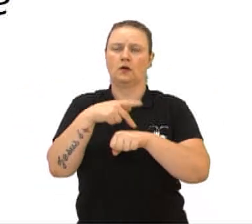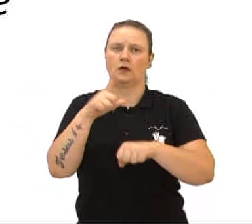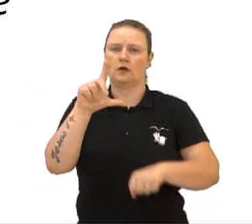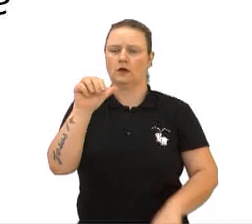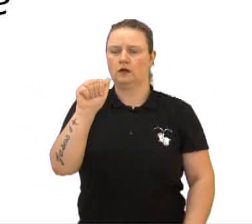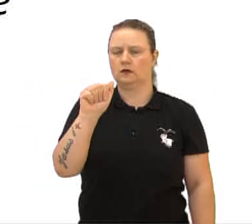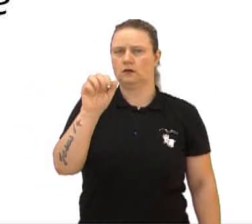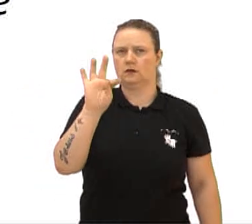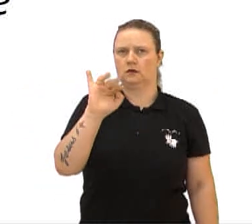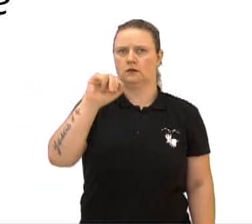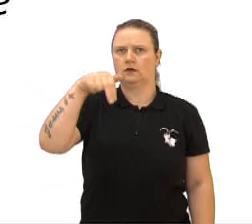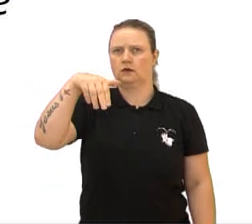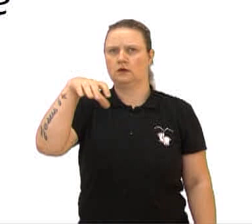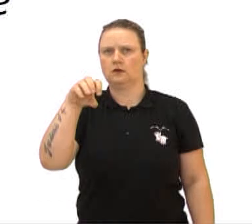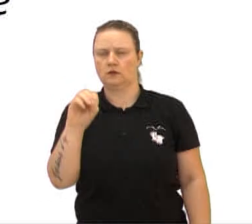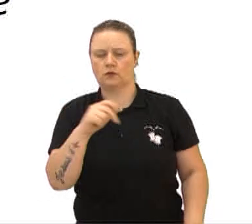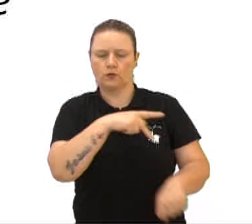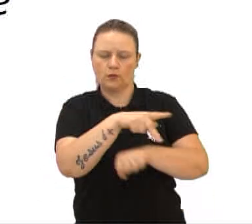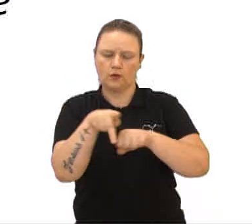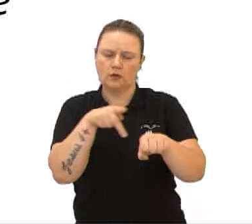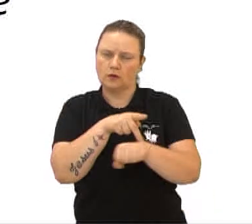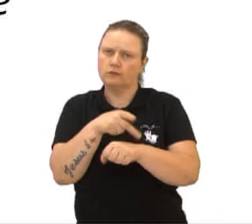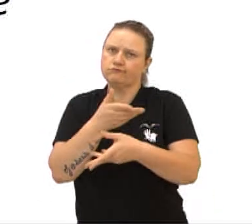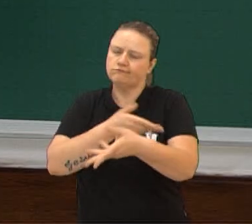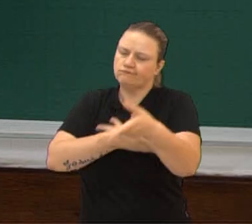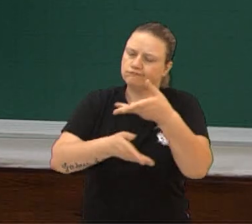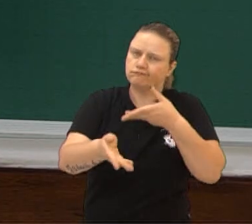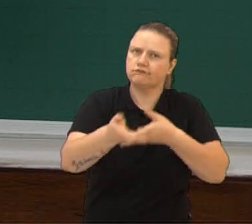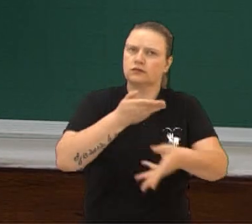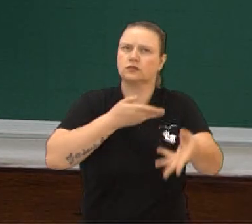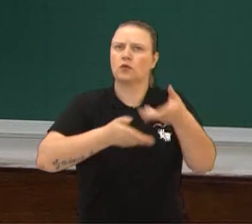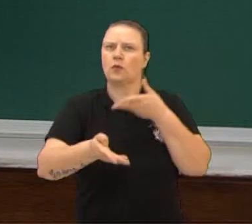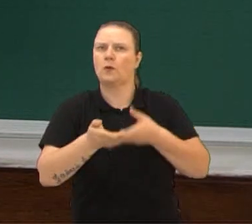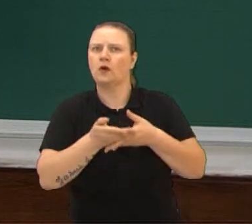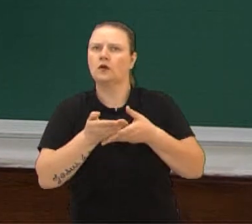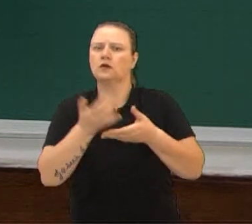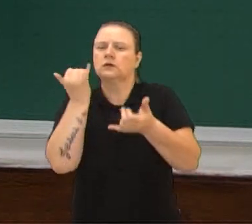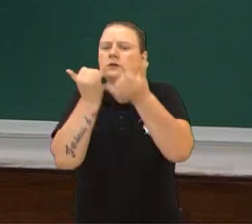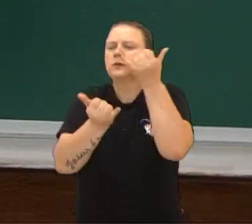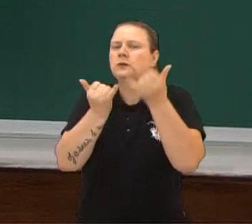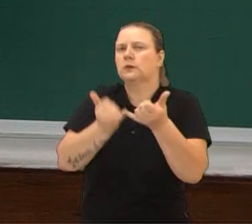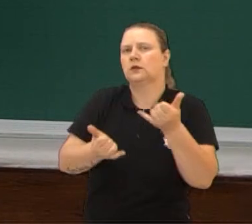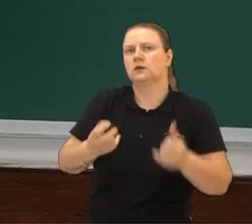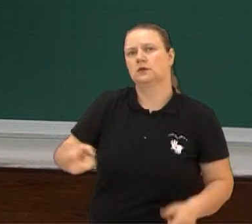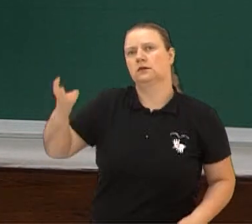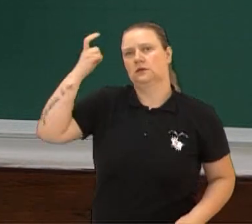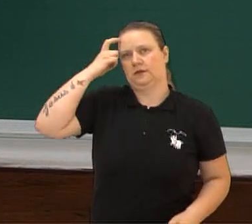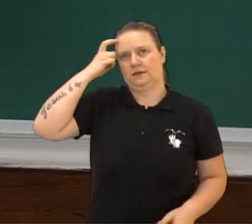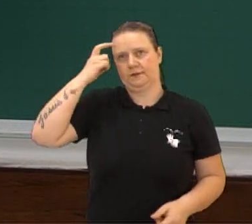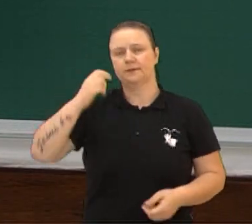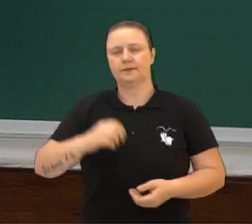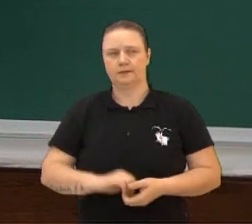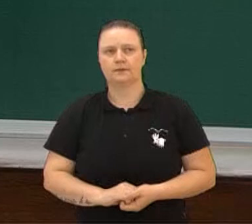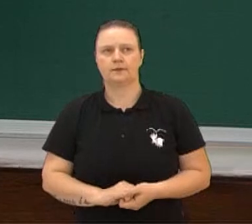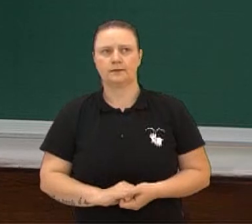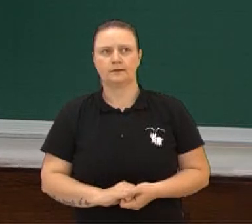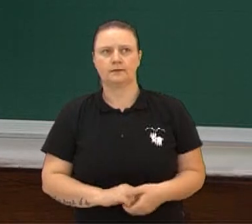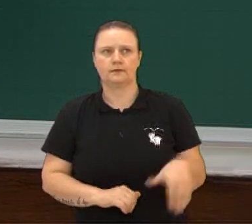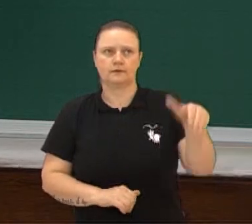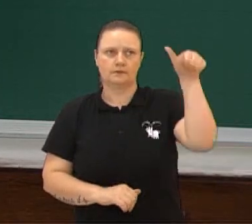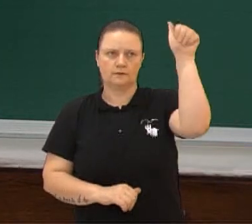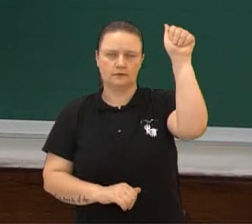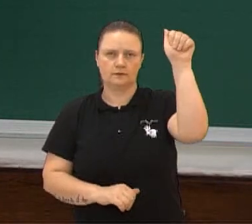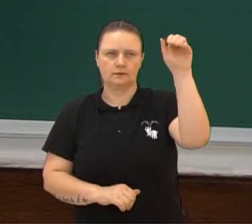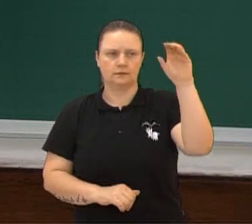latinos são os países que compartilham semelhanças culturais. Tranquilo? Então, as alternativas